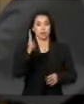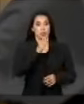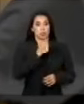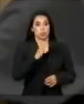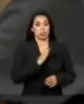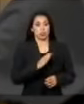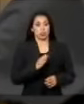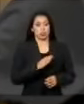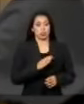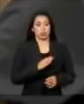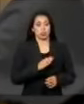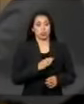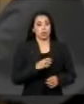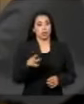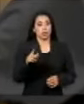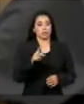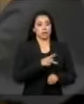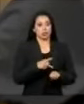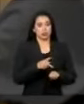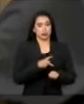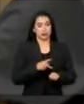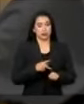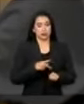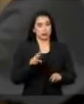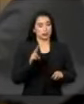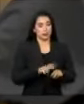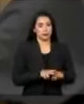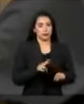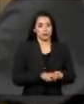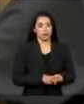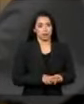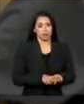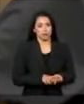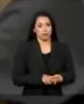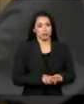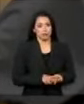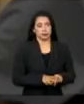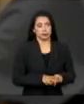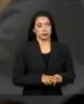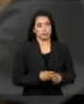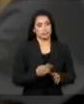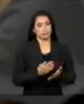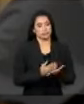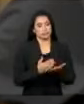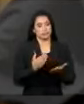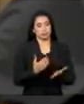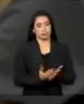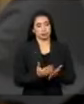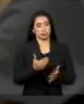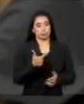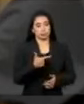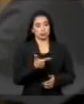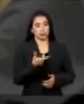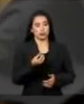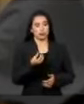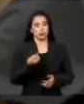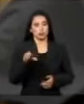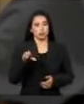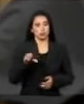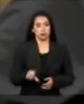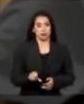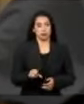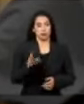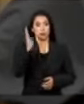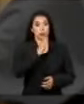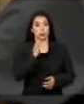antes do trânsito em julgado, mesmo quando vigia o entendimento anterior, que iniciado em 2009. O Brasil prende preventivamente, talvez